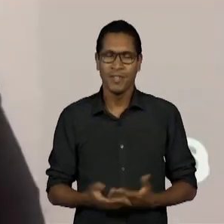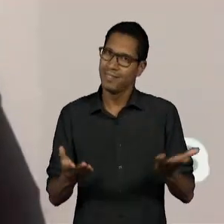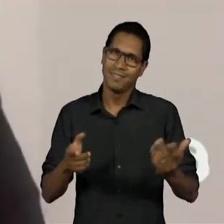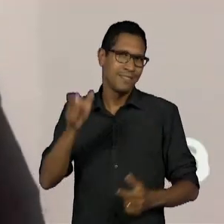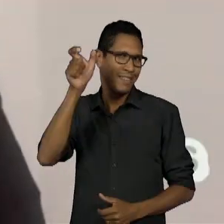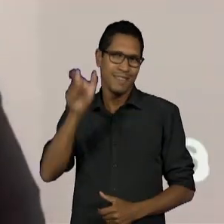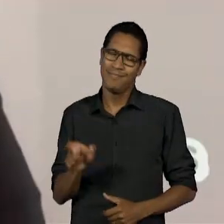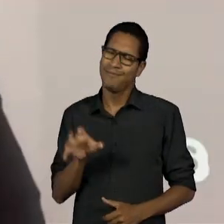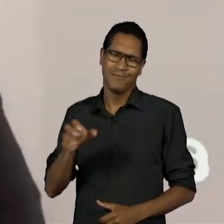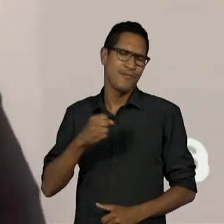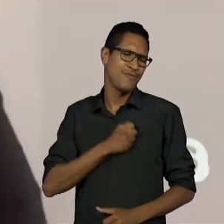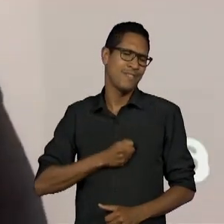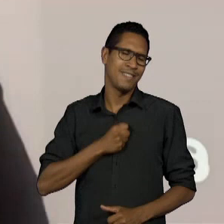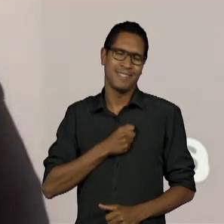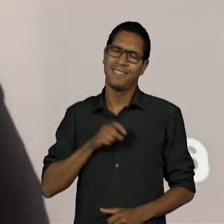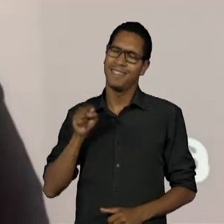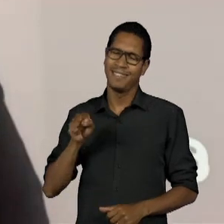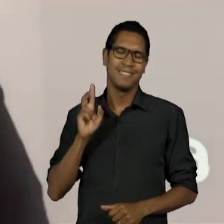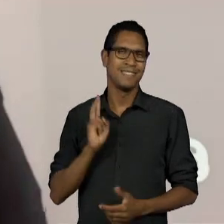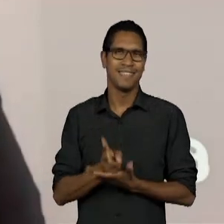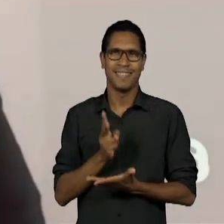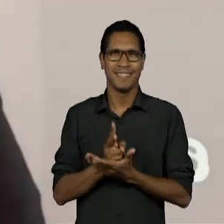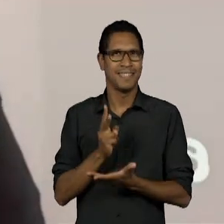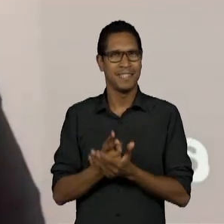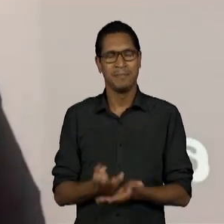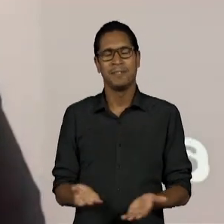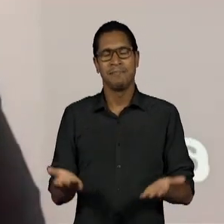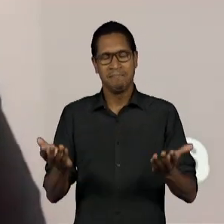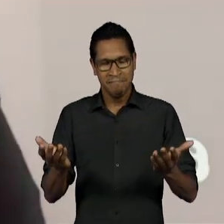todos os momentos com Paulo.